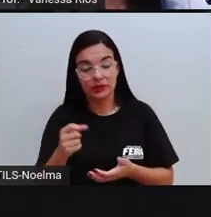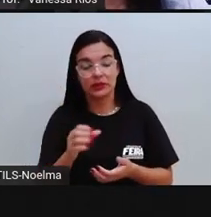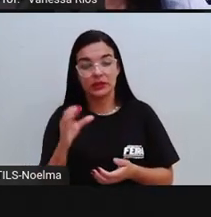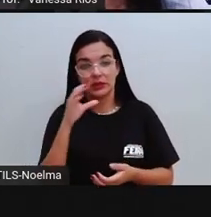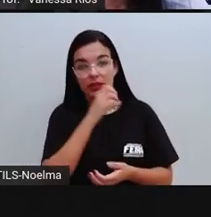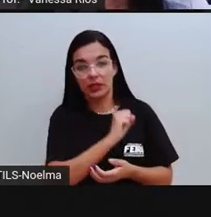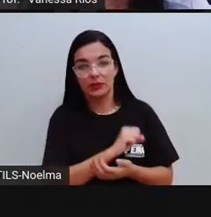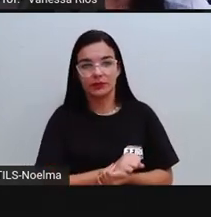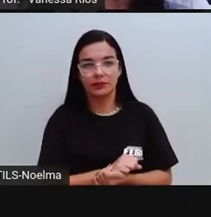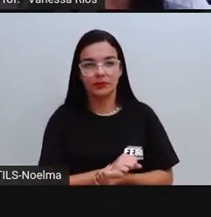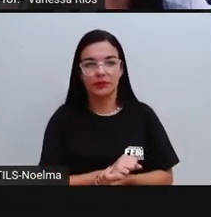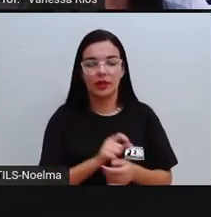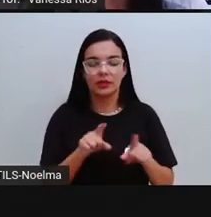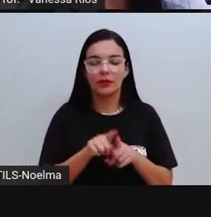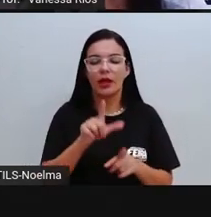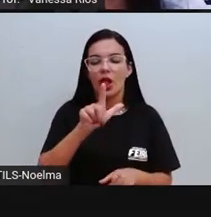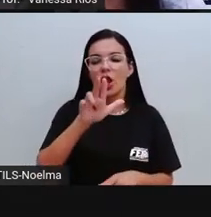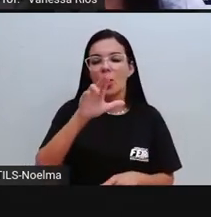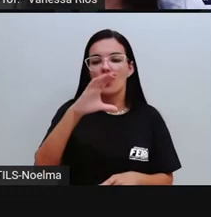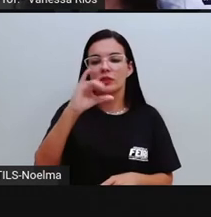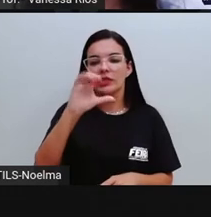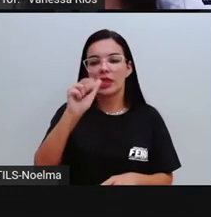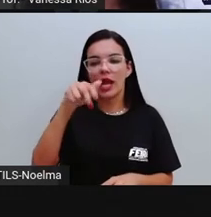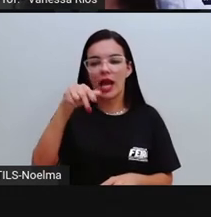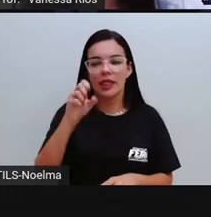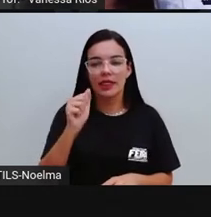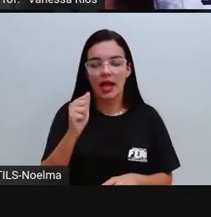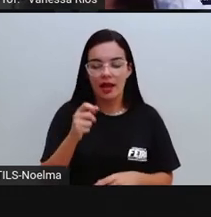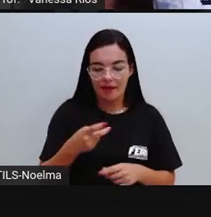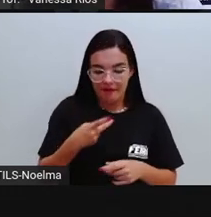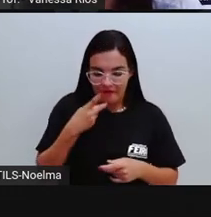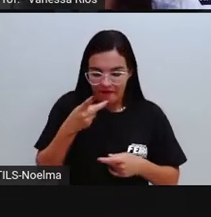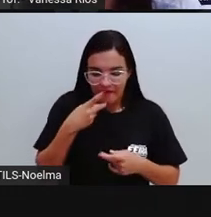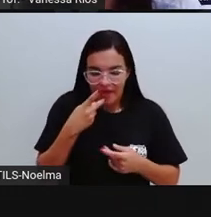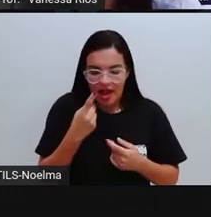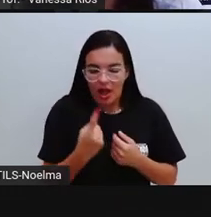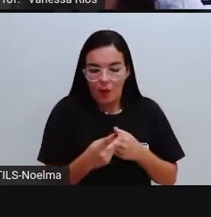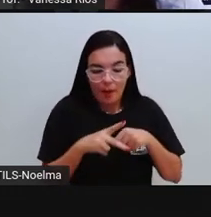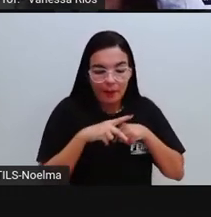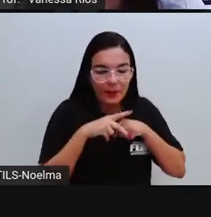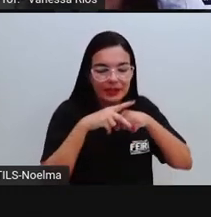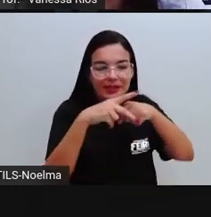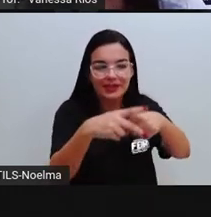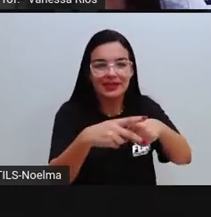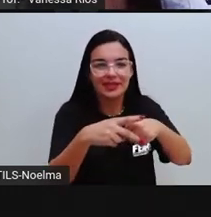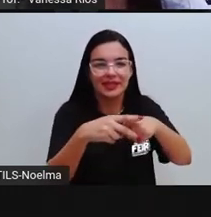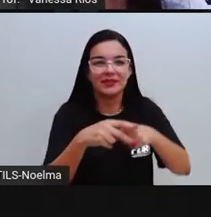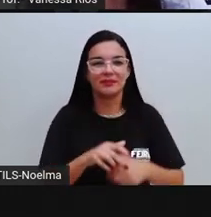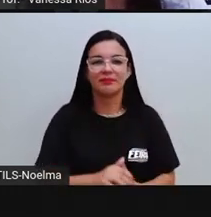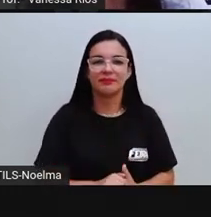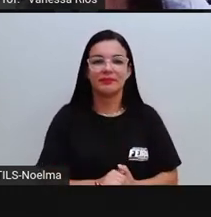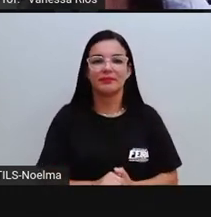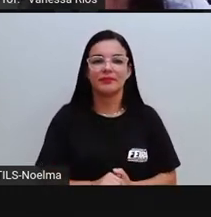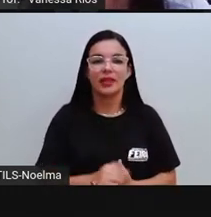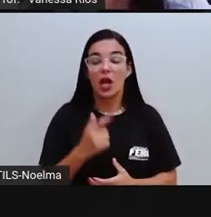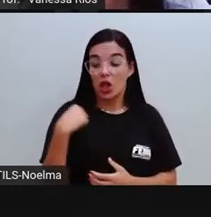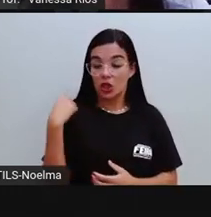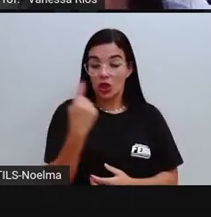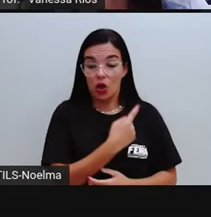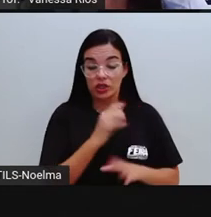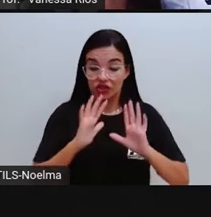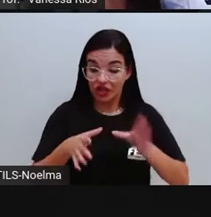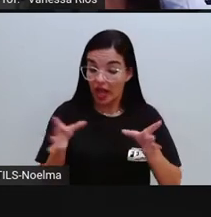também. Luciana recita uma poesia. Olhem só, outra,